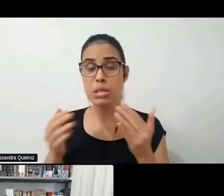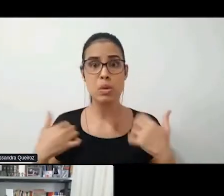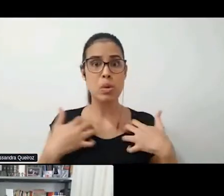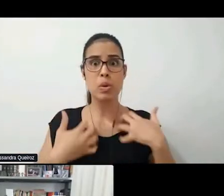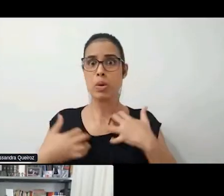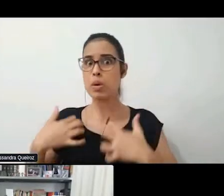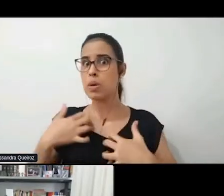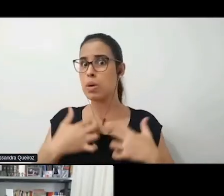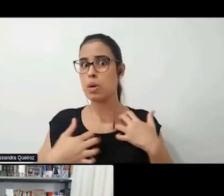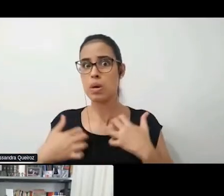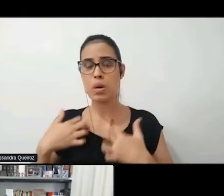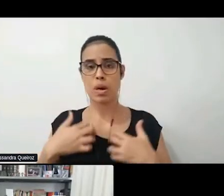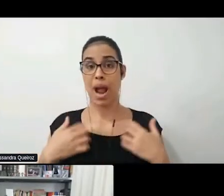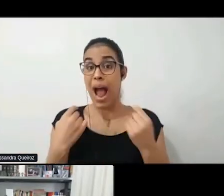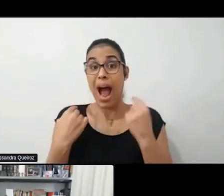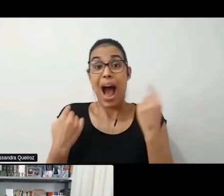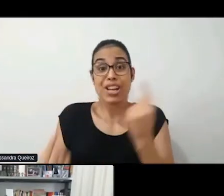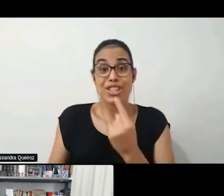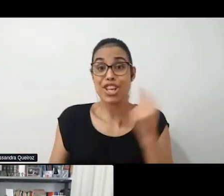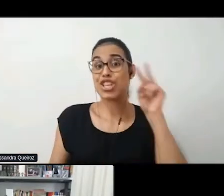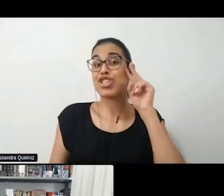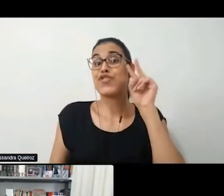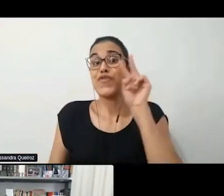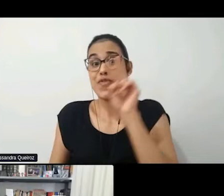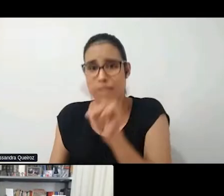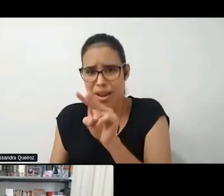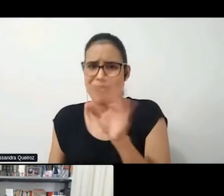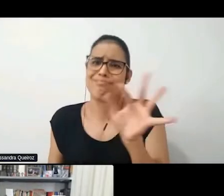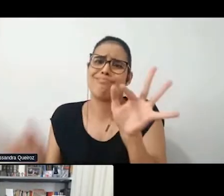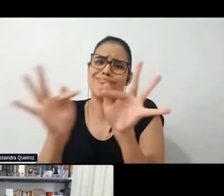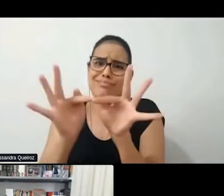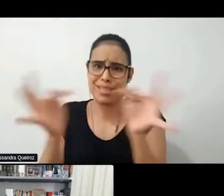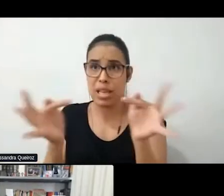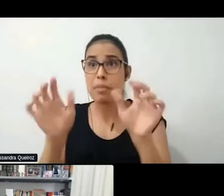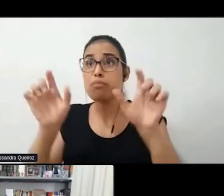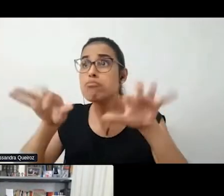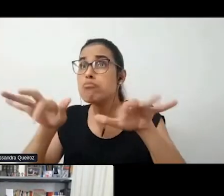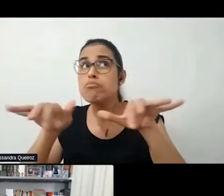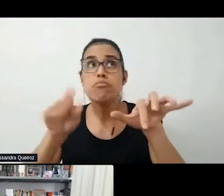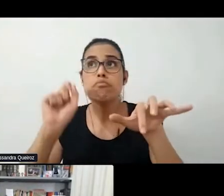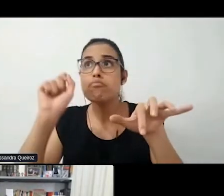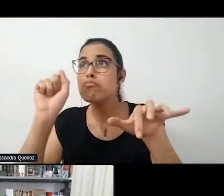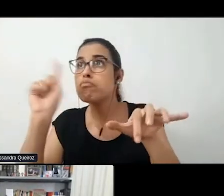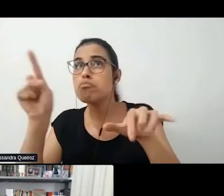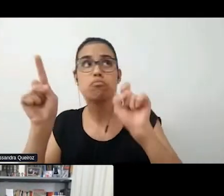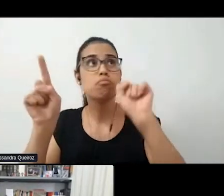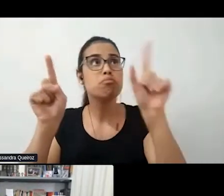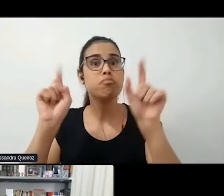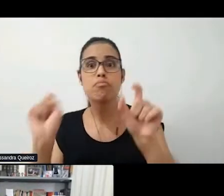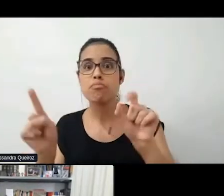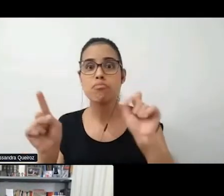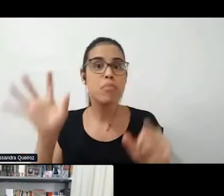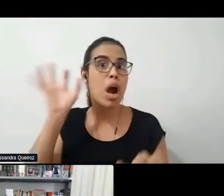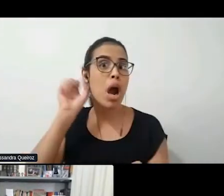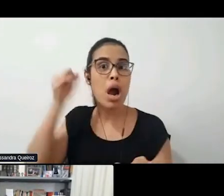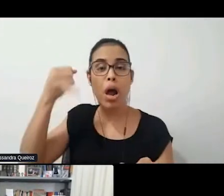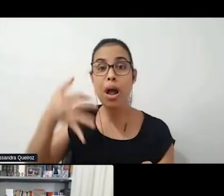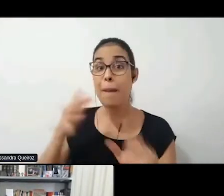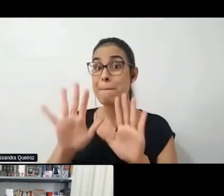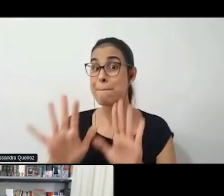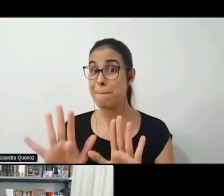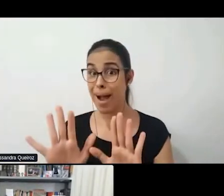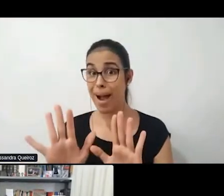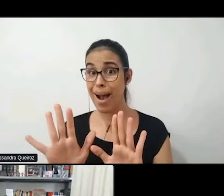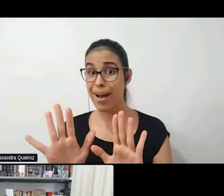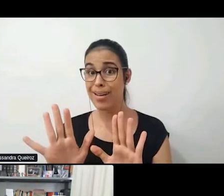gente que enxerga muito simples, mas por conta desse processo cultural, e